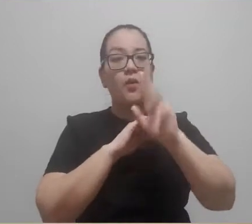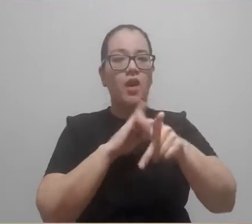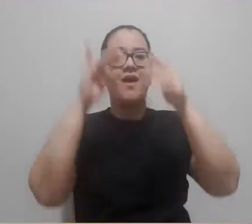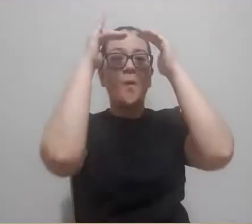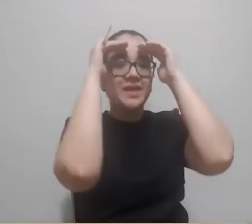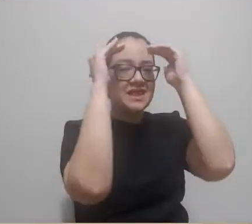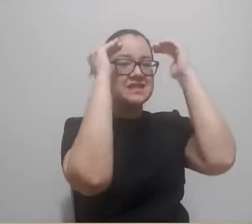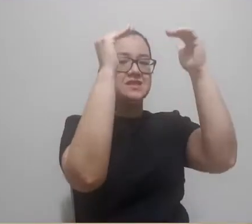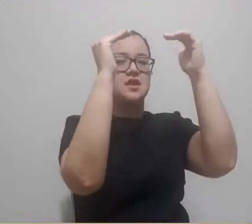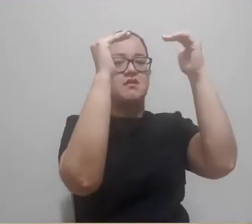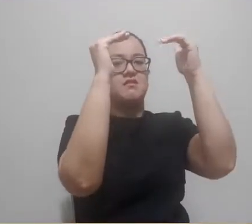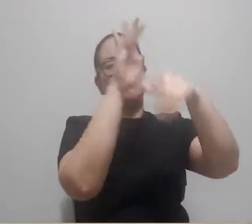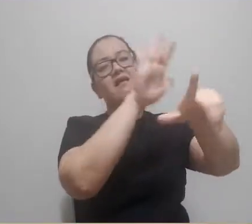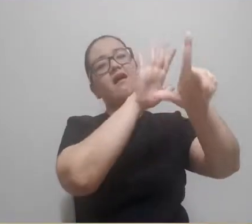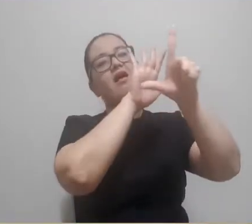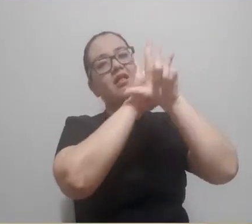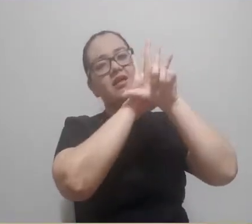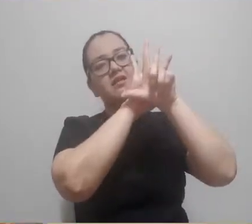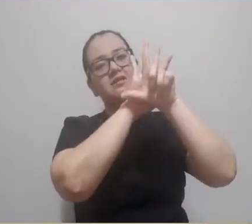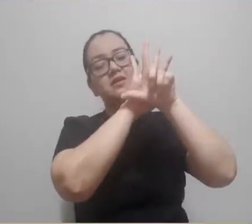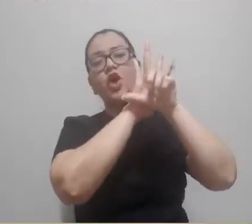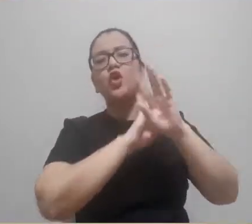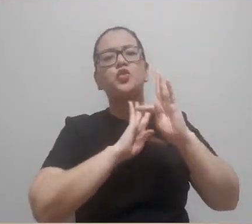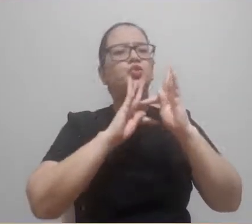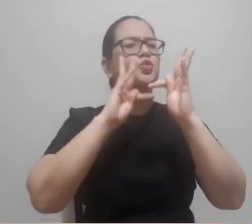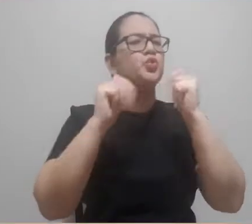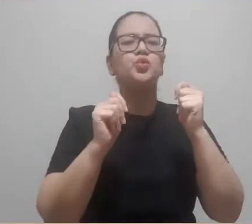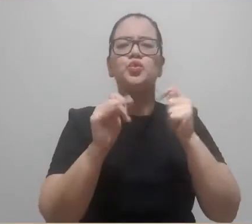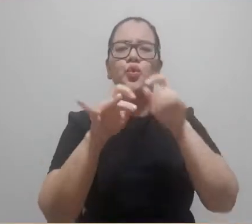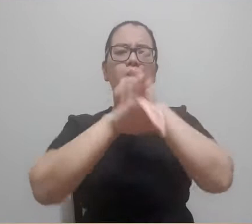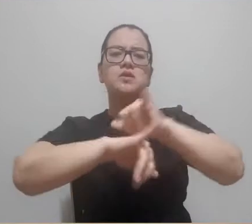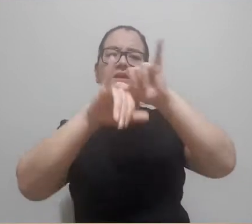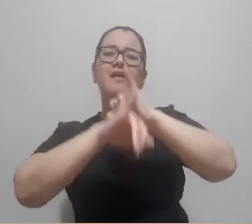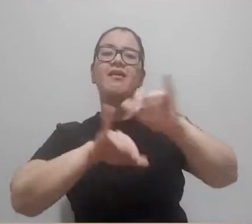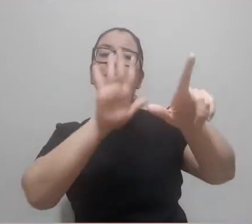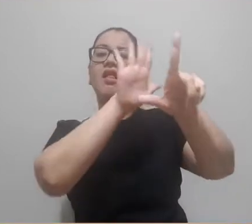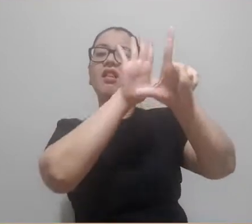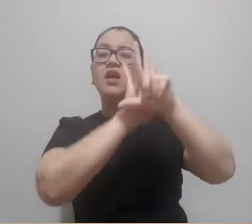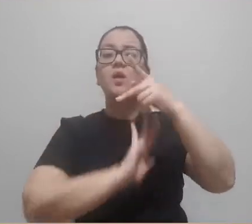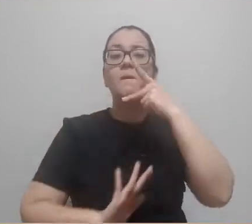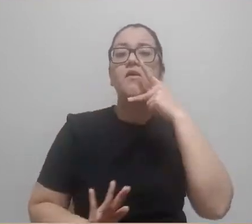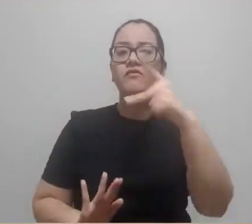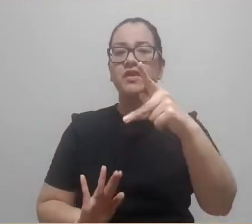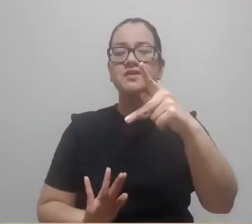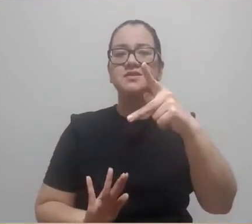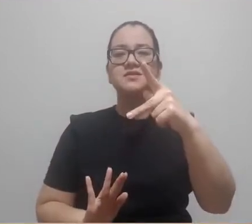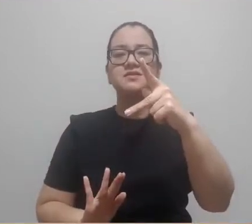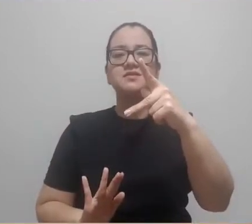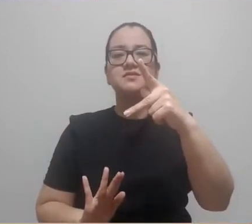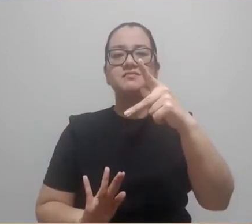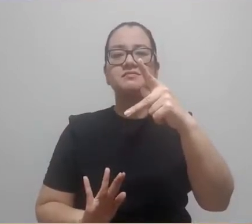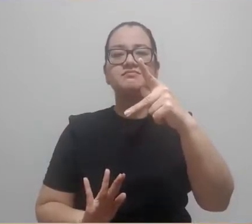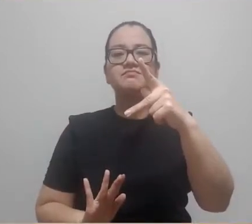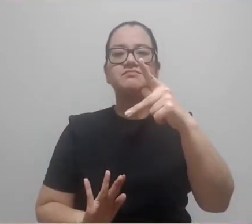literal, levando até as últimas consequências tudo quanto fora dito e declarado na lei dos profetas. A lei de Deus tem um